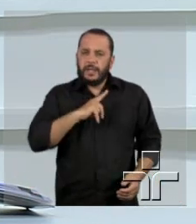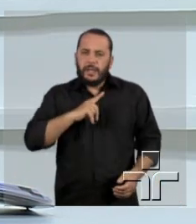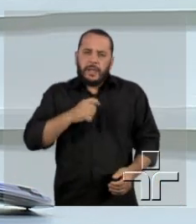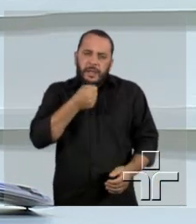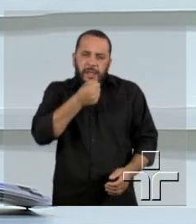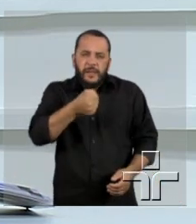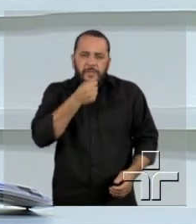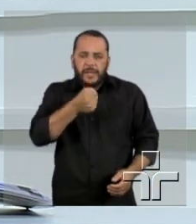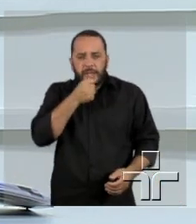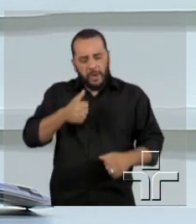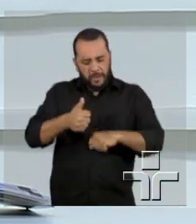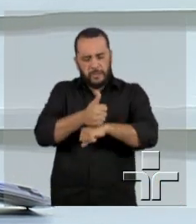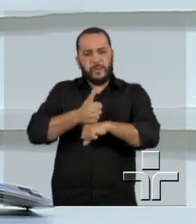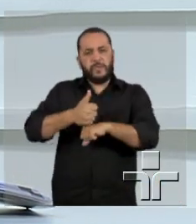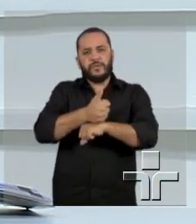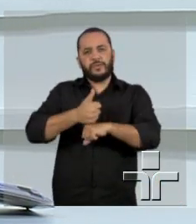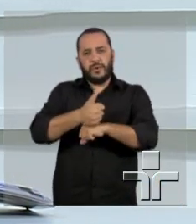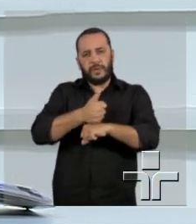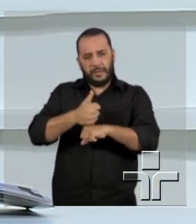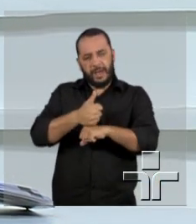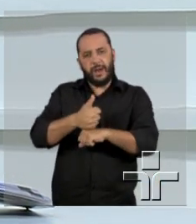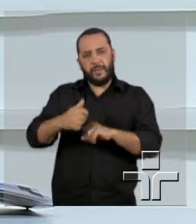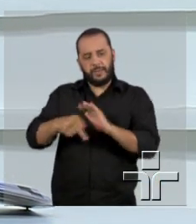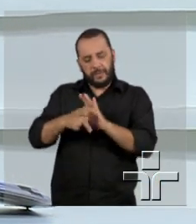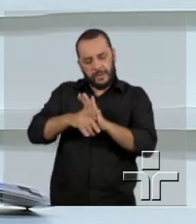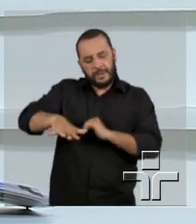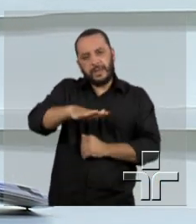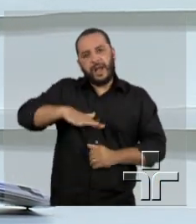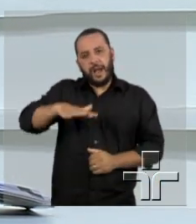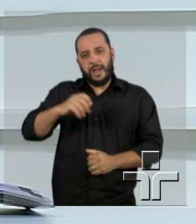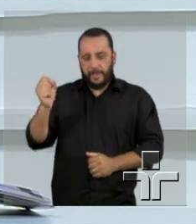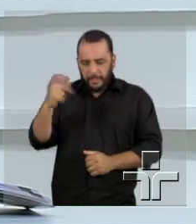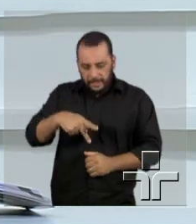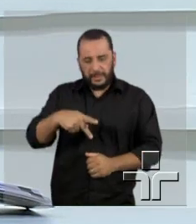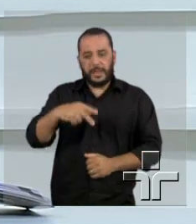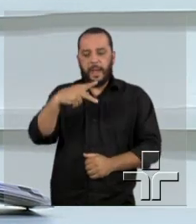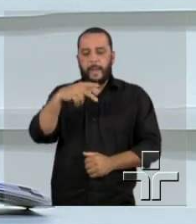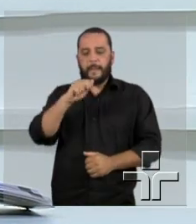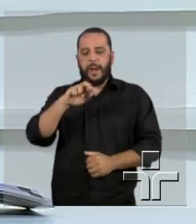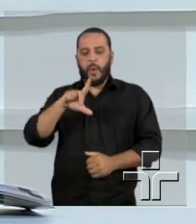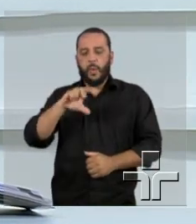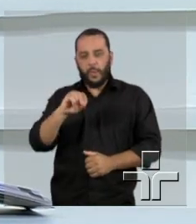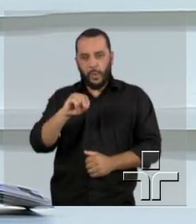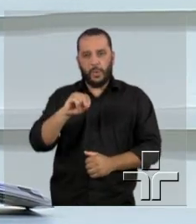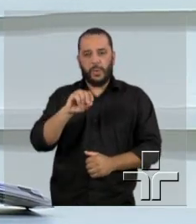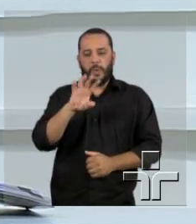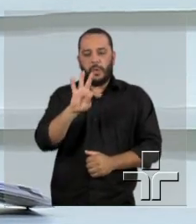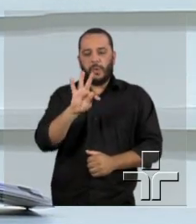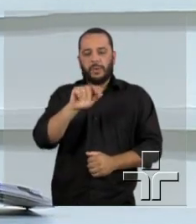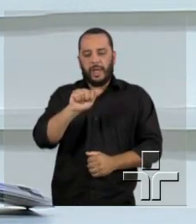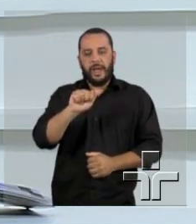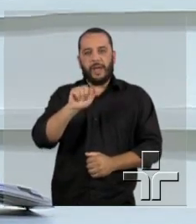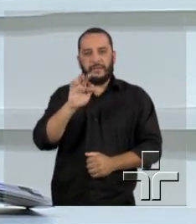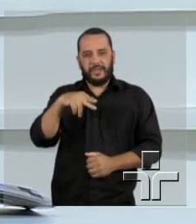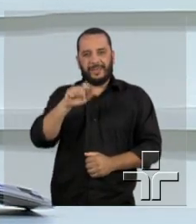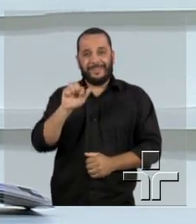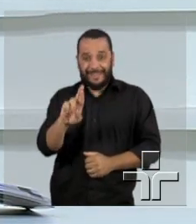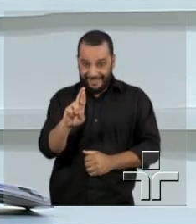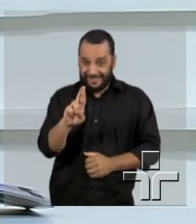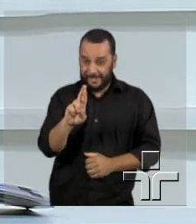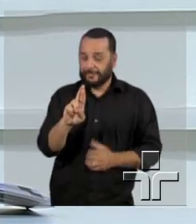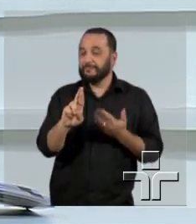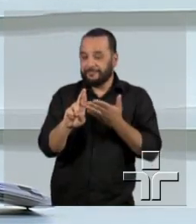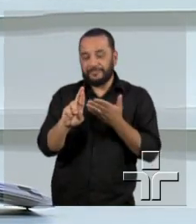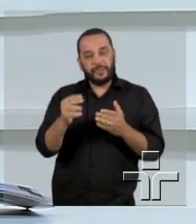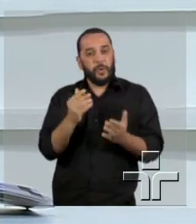grandes especialistas em Previdência, que é o Paulo Tafner, que deu origem a